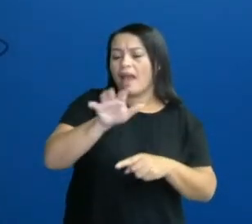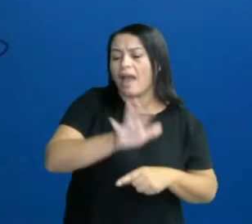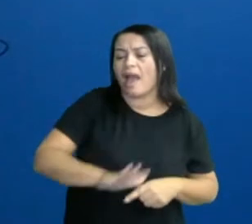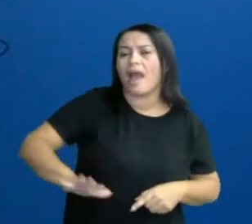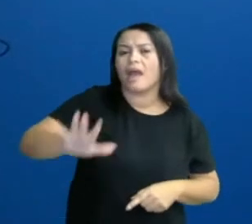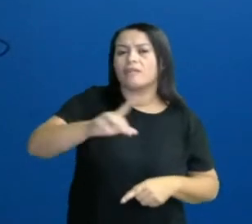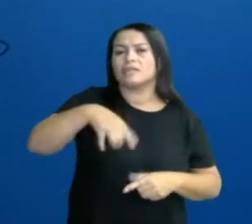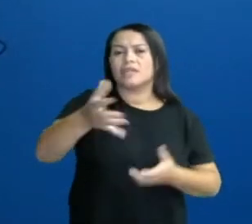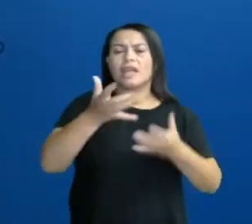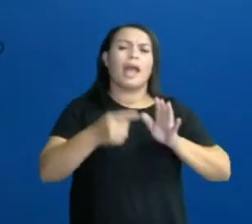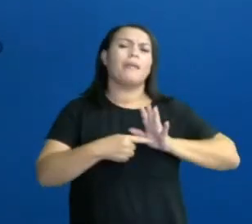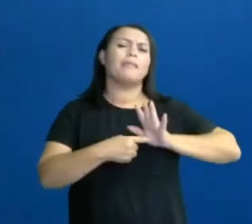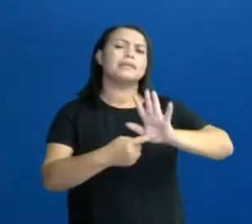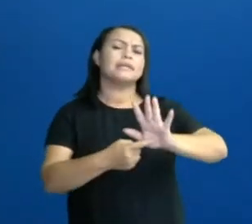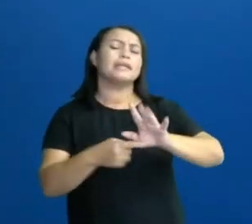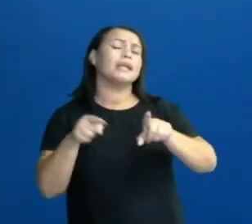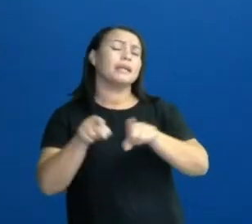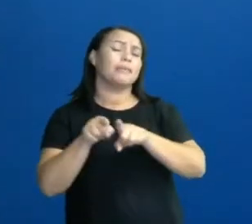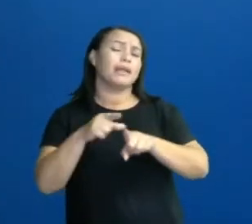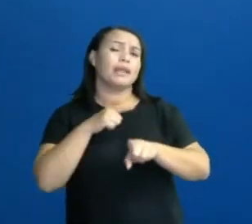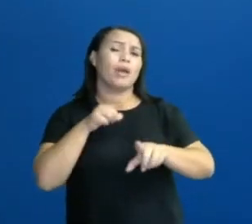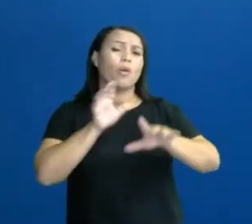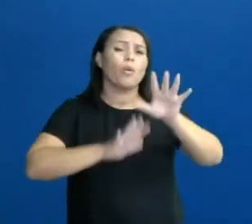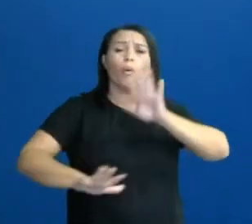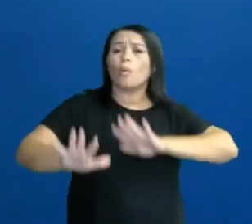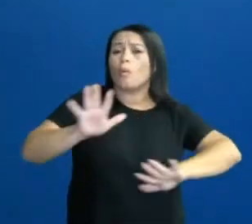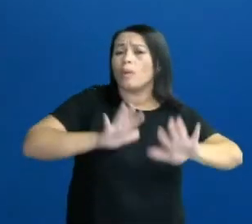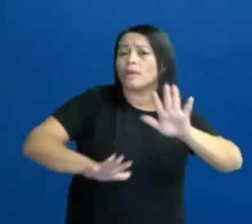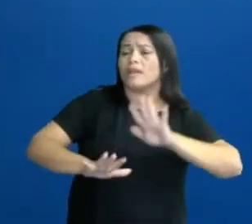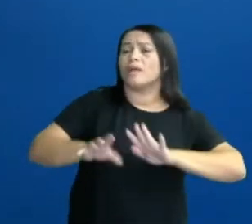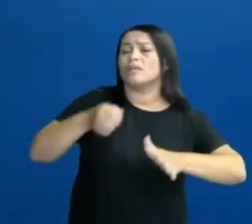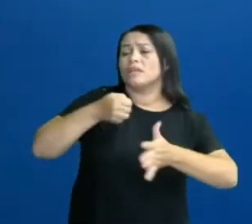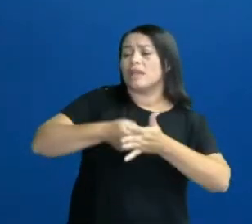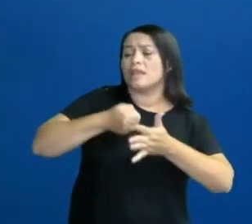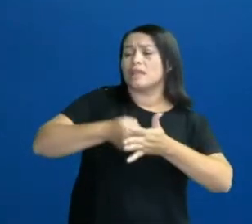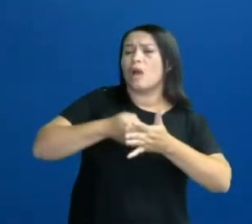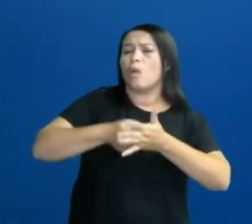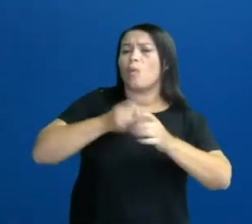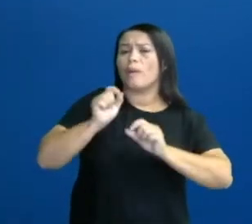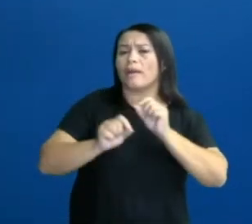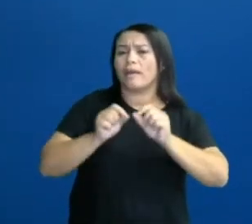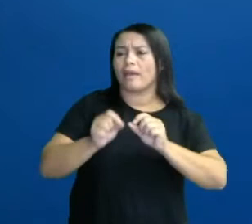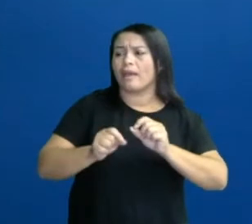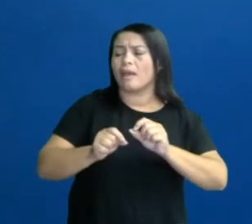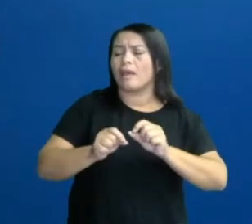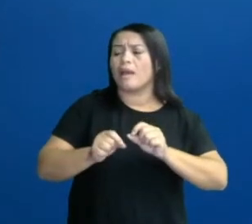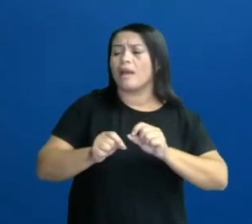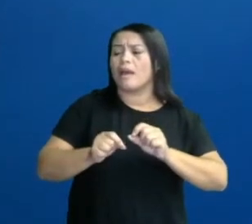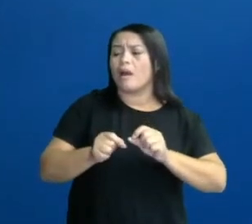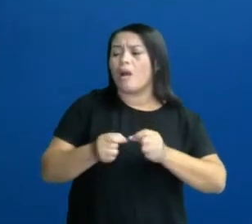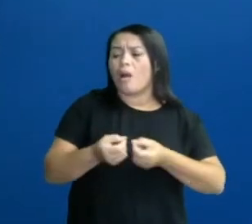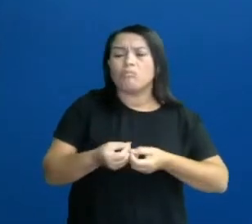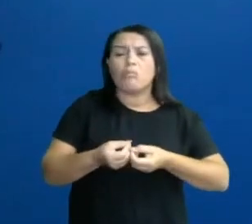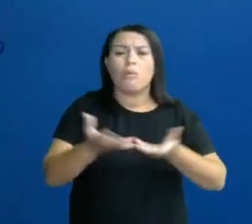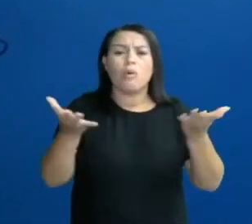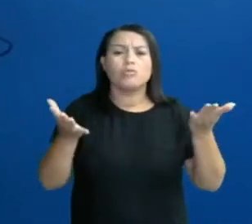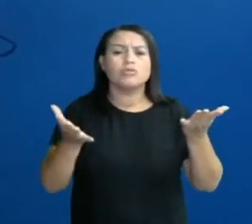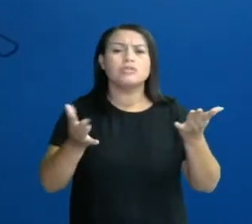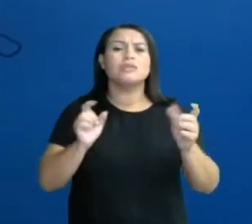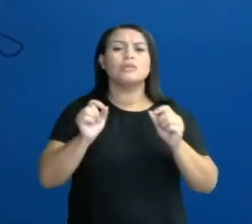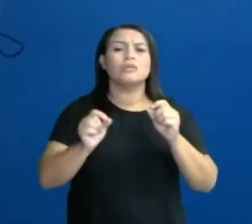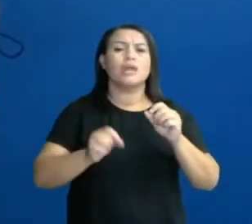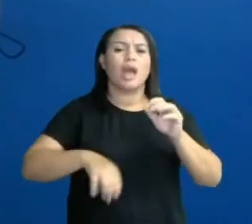representar, o que você quer representar, e ter esse cuidado de tentar manter um mínimo de proporcionalidade entre os objetos que vão